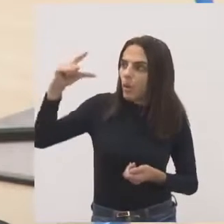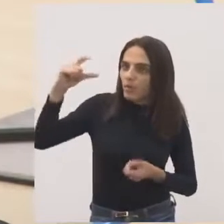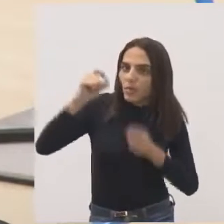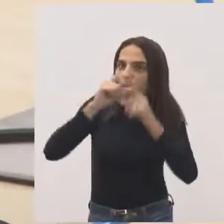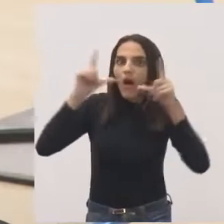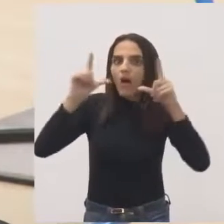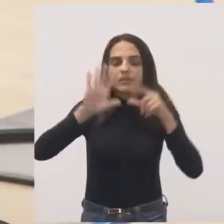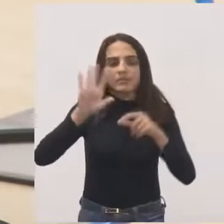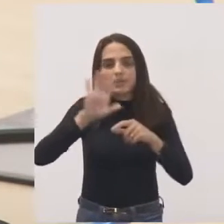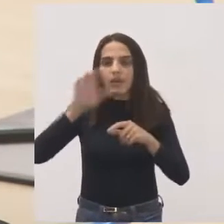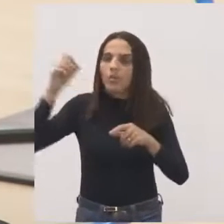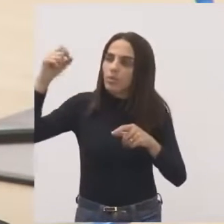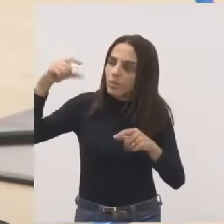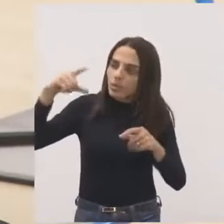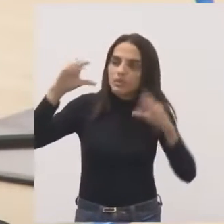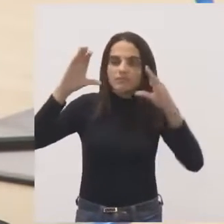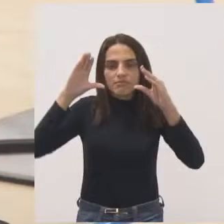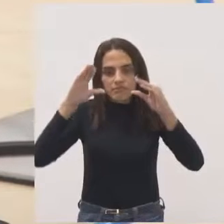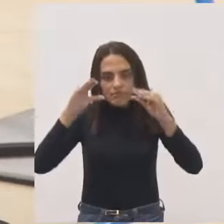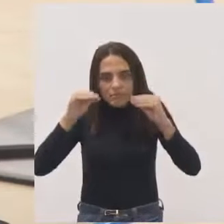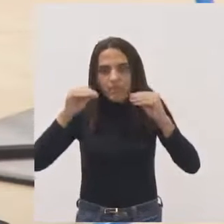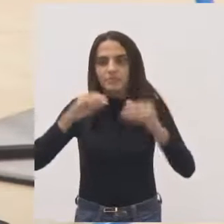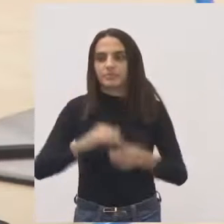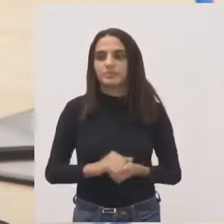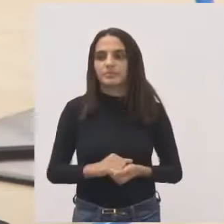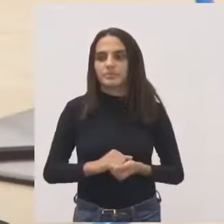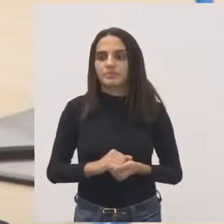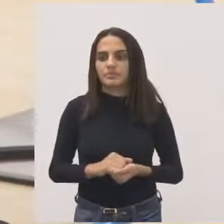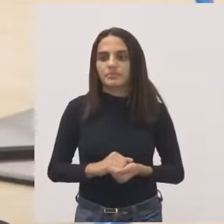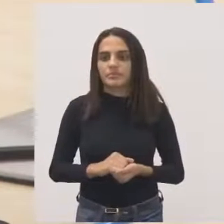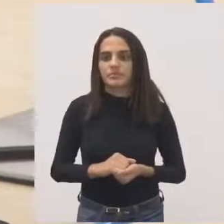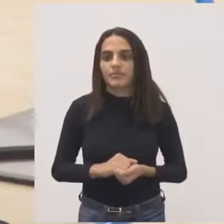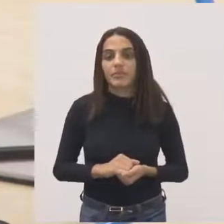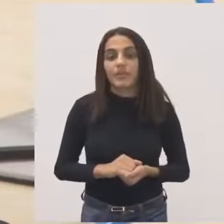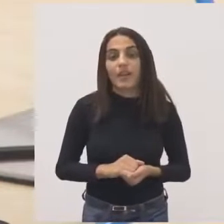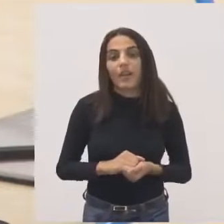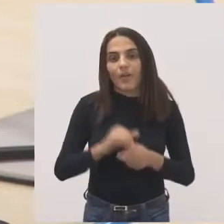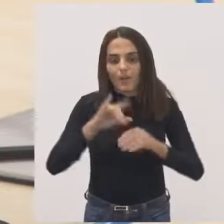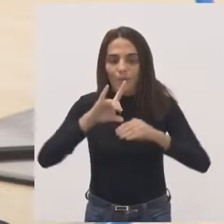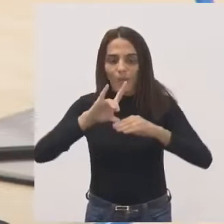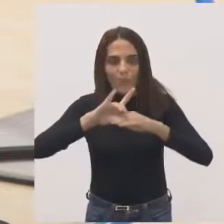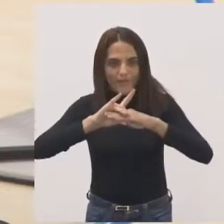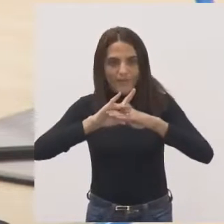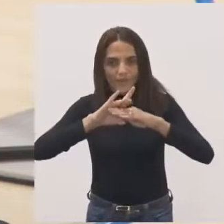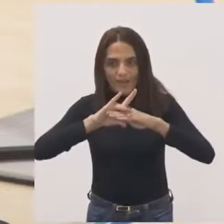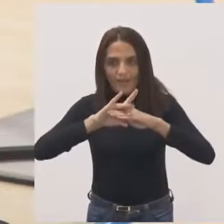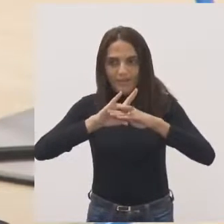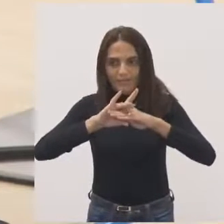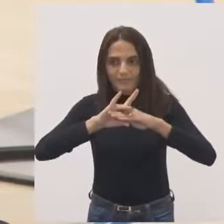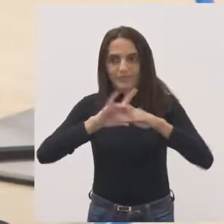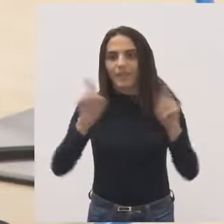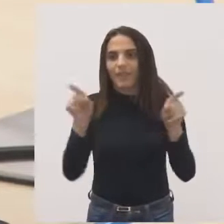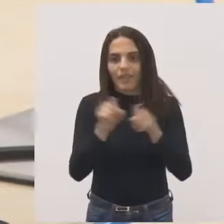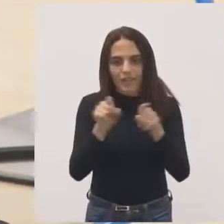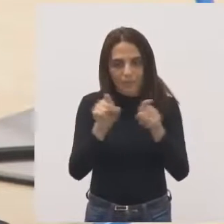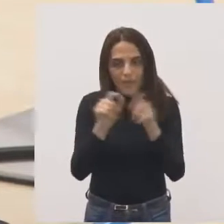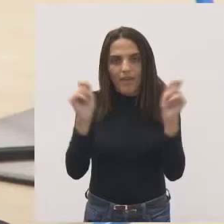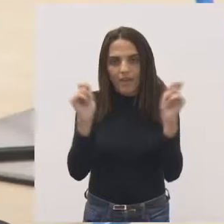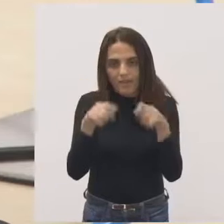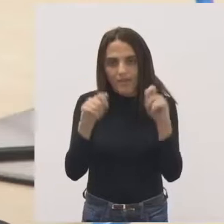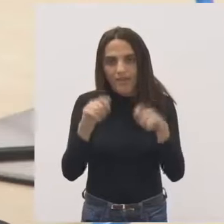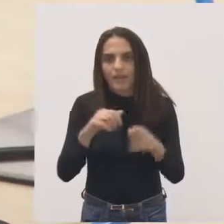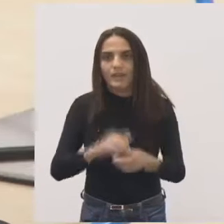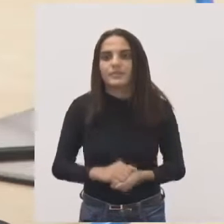cara, então você também pode clicar luminosidade, isso, perfeito. O Wi-Fi também, então você consegue configurar por aqui, tá